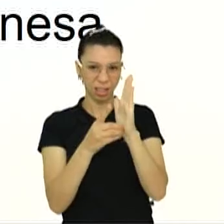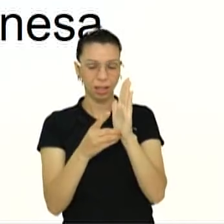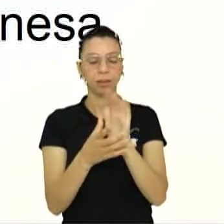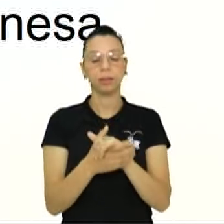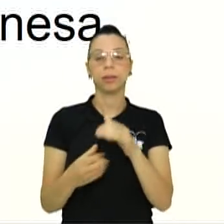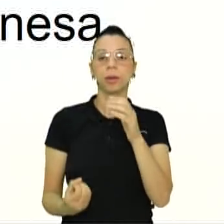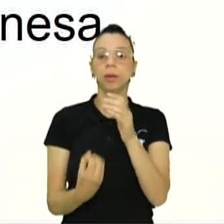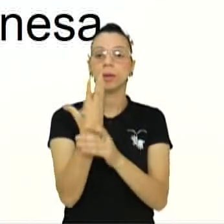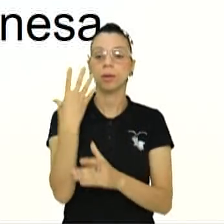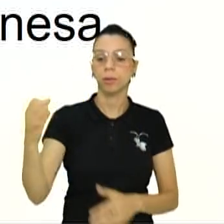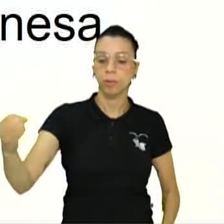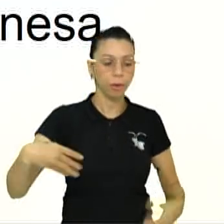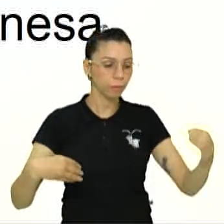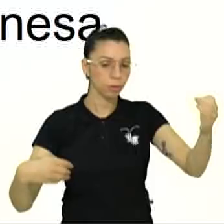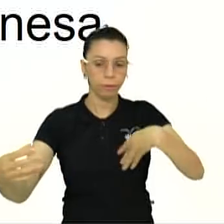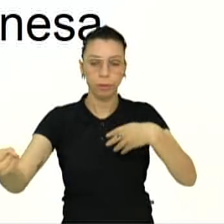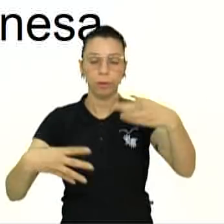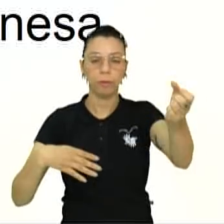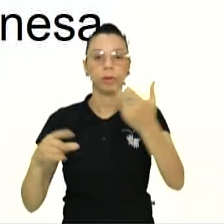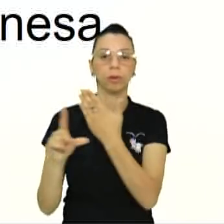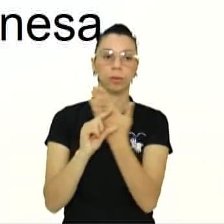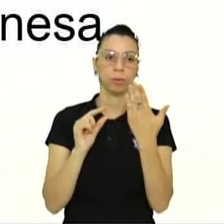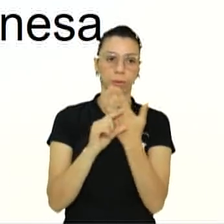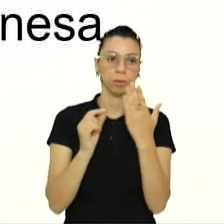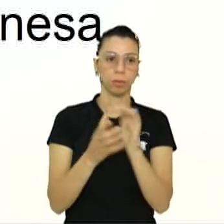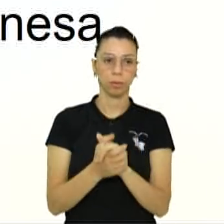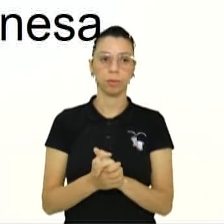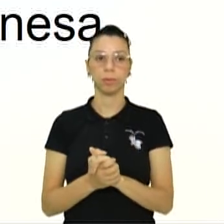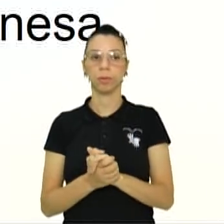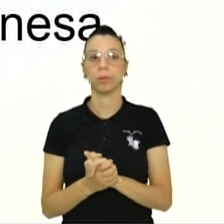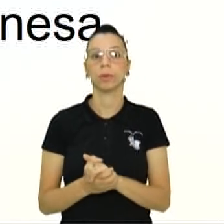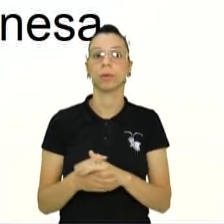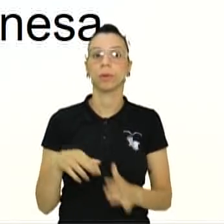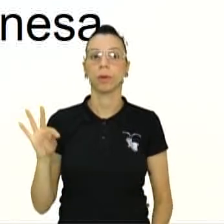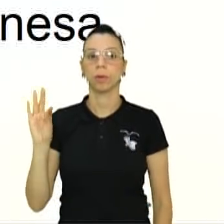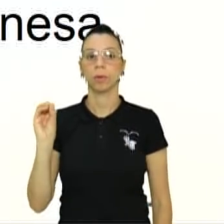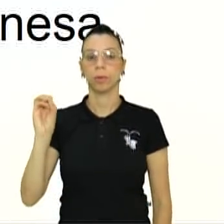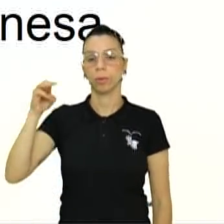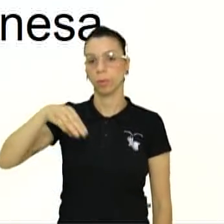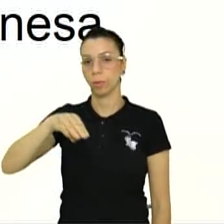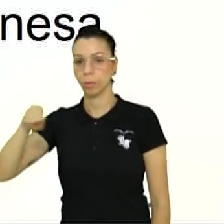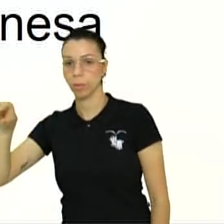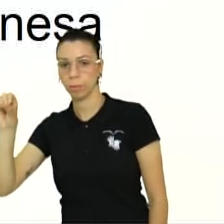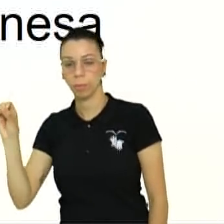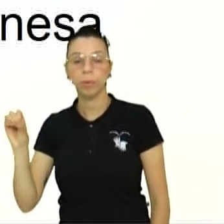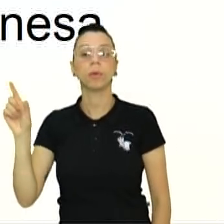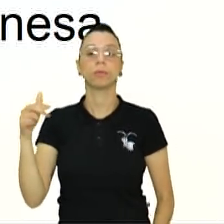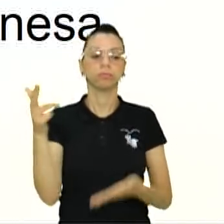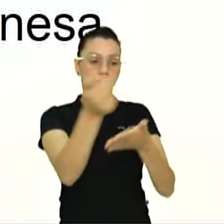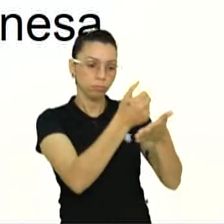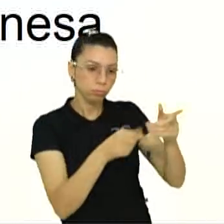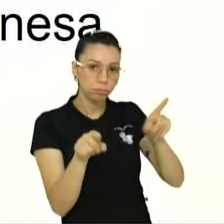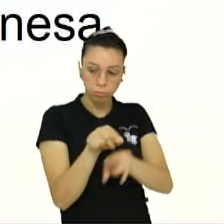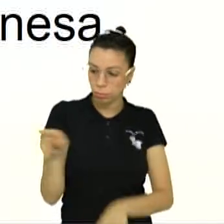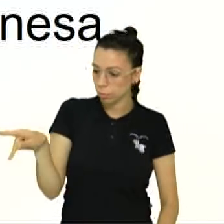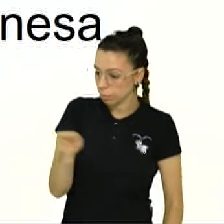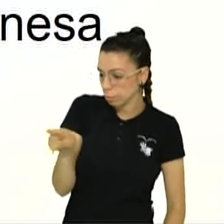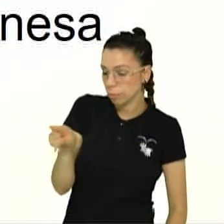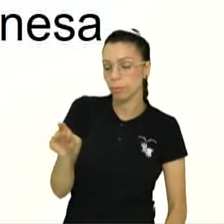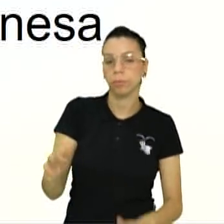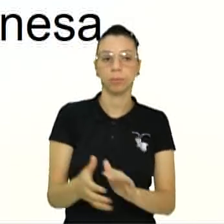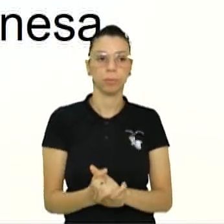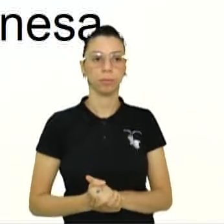novos artistas pioneiros como Tomo Handa, ele era pintor e professor,